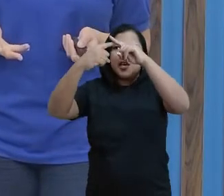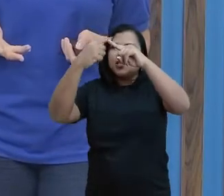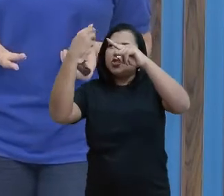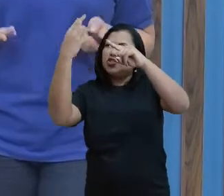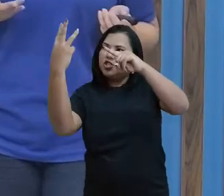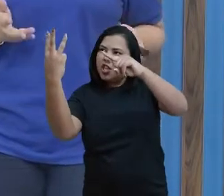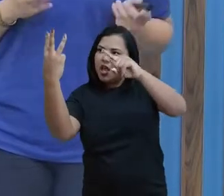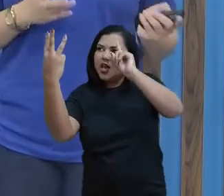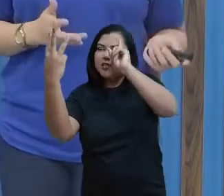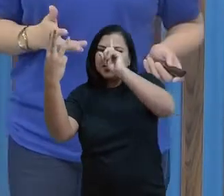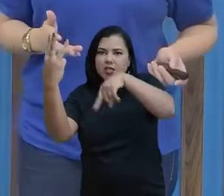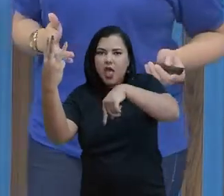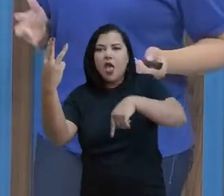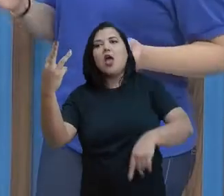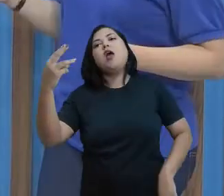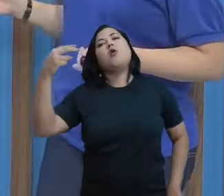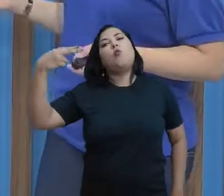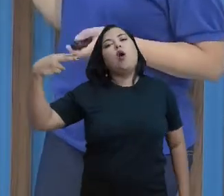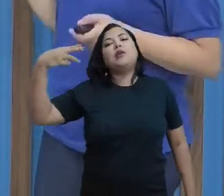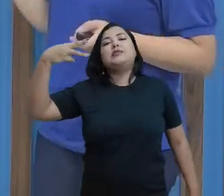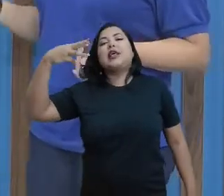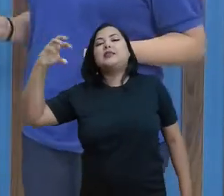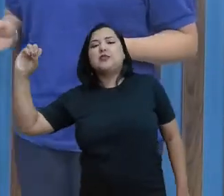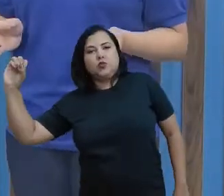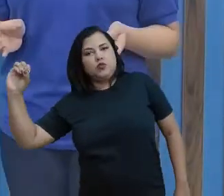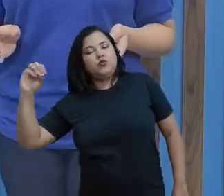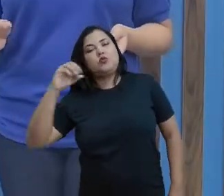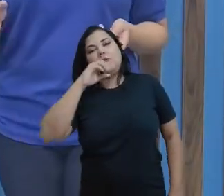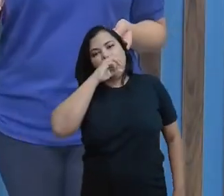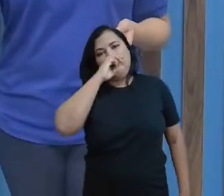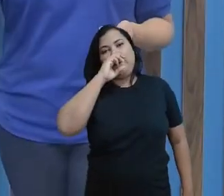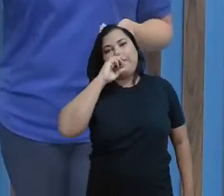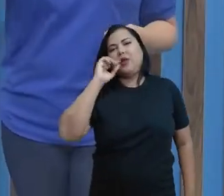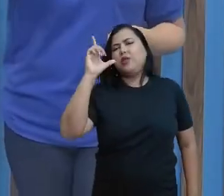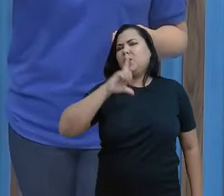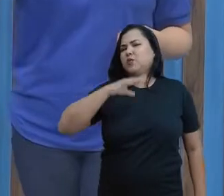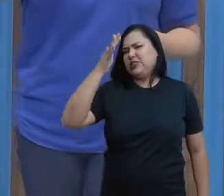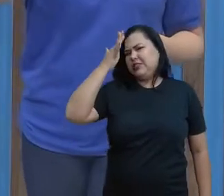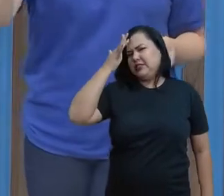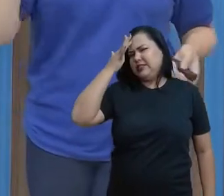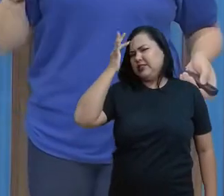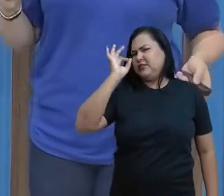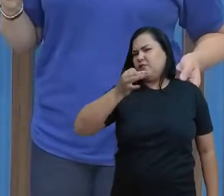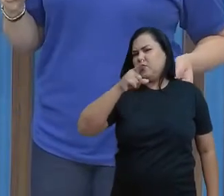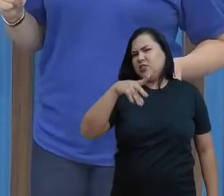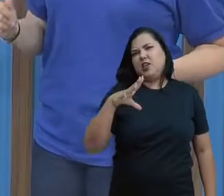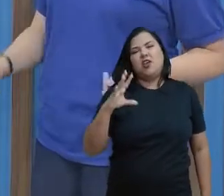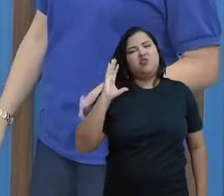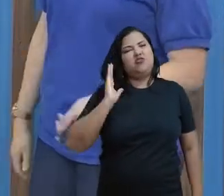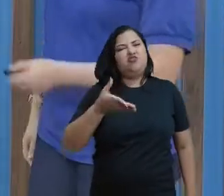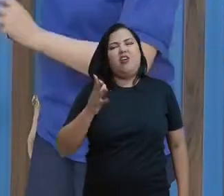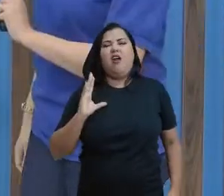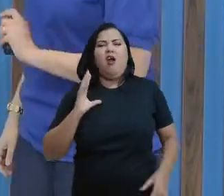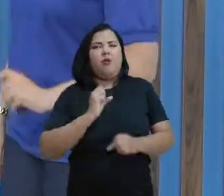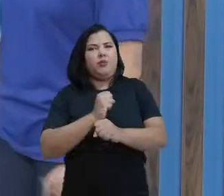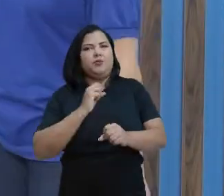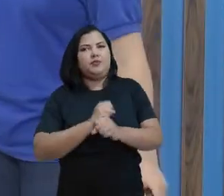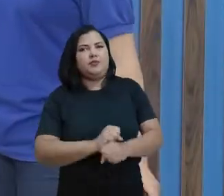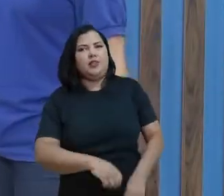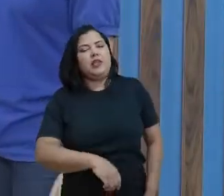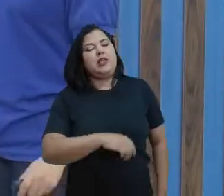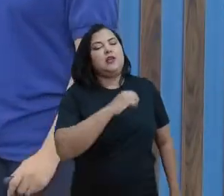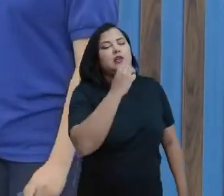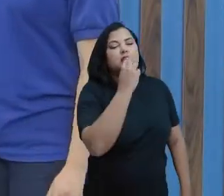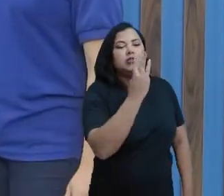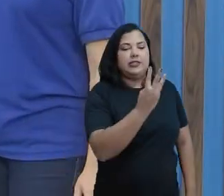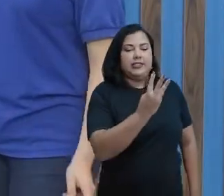3 vezes um número elevado ao quadrado vai dar 300. Tenho certeza que na cabeça aí, no instante, você fez a conta, né não? A gente pode escrever essa